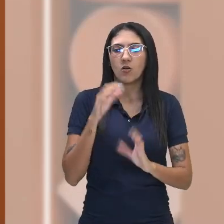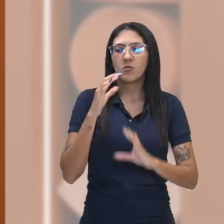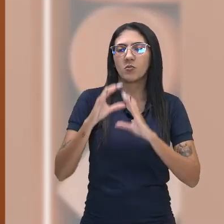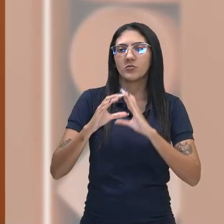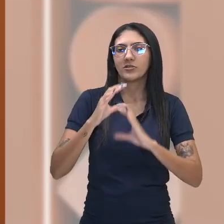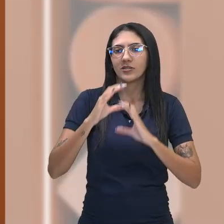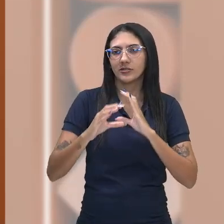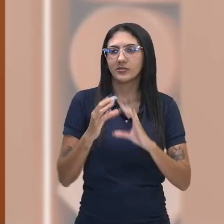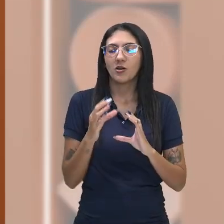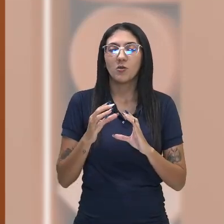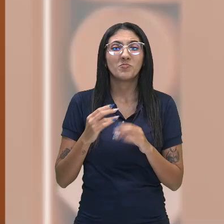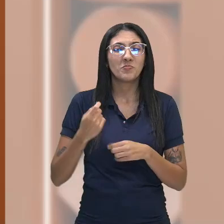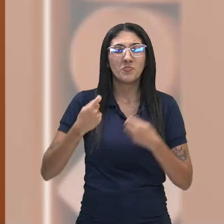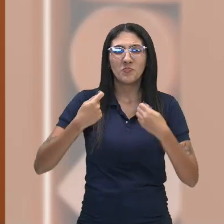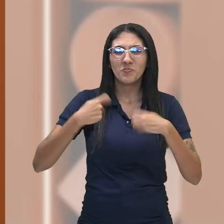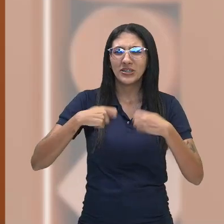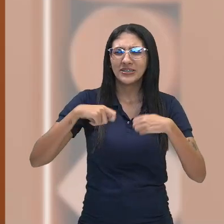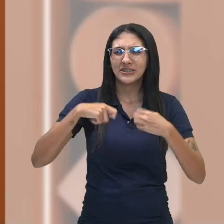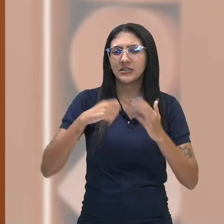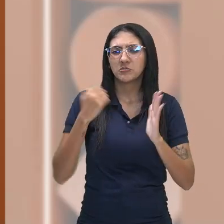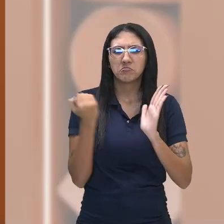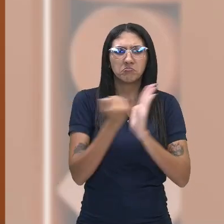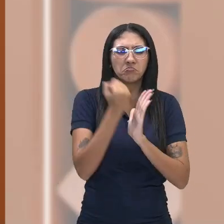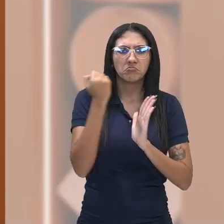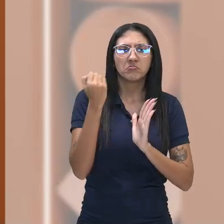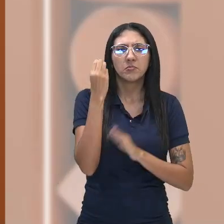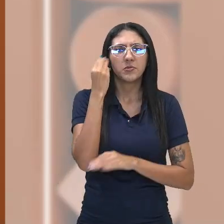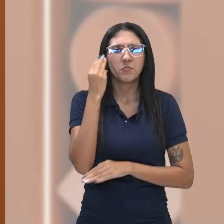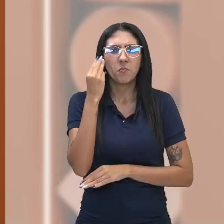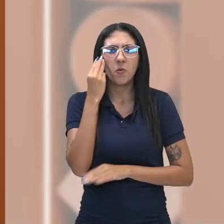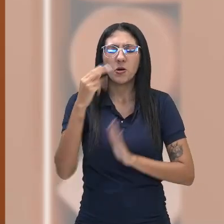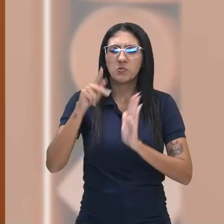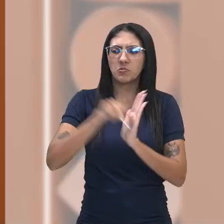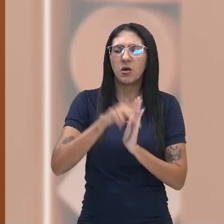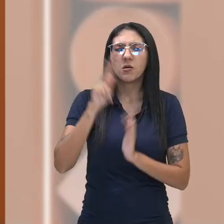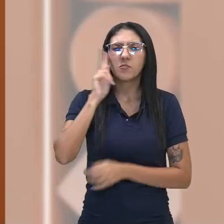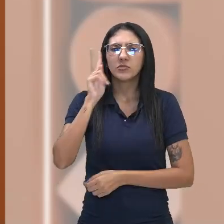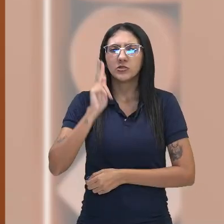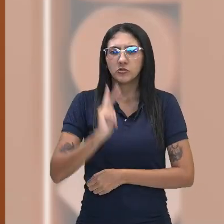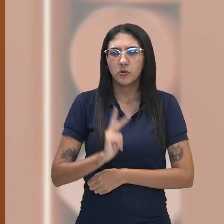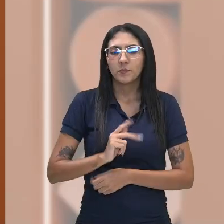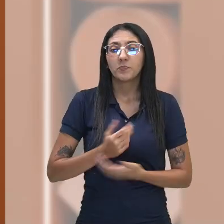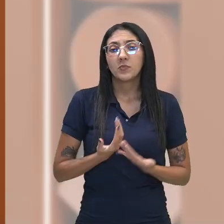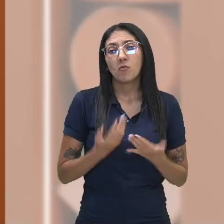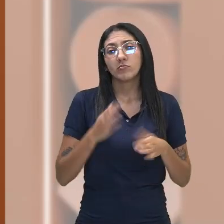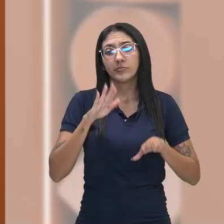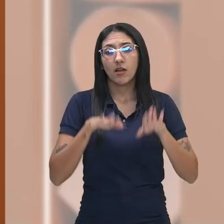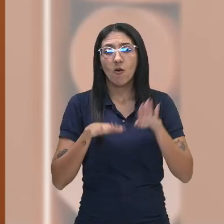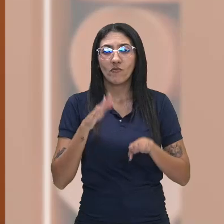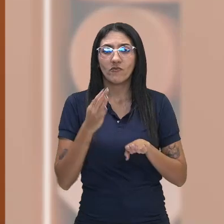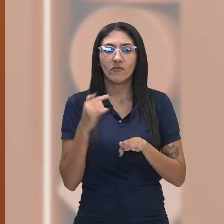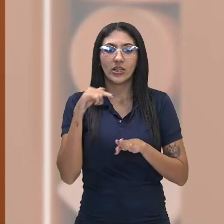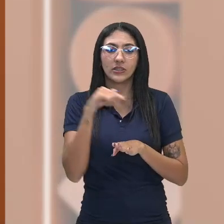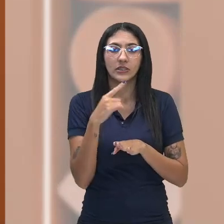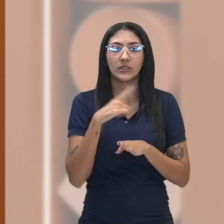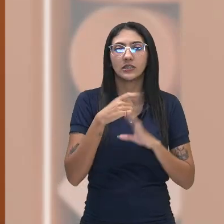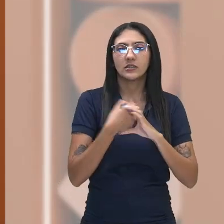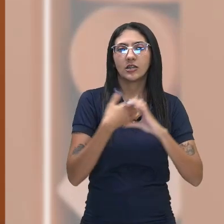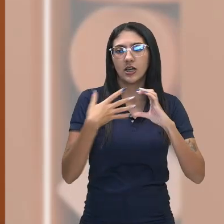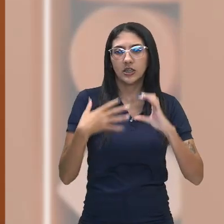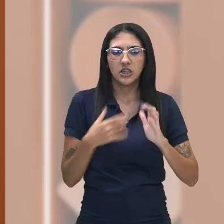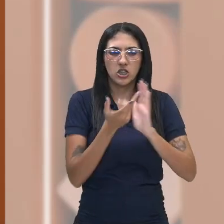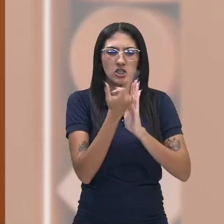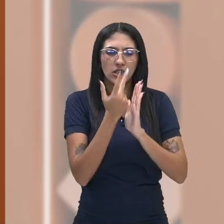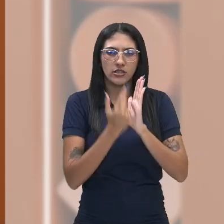comunicação, de deixar um legado. E talvez, né, essas inscrições rupestres, elas